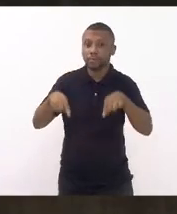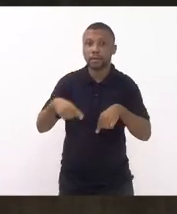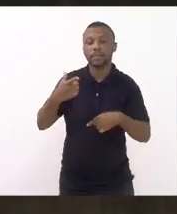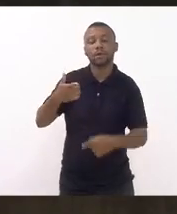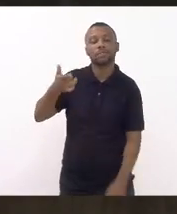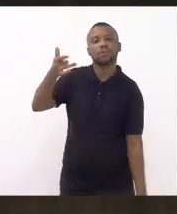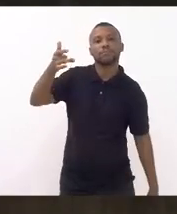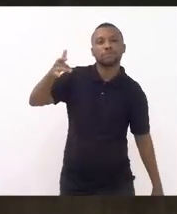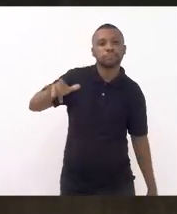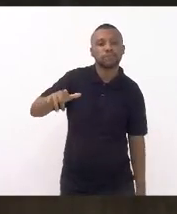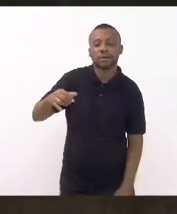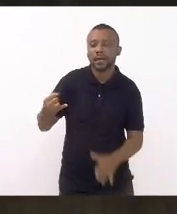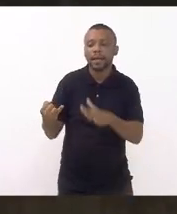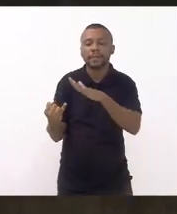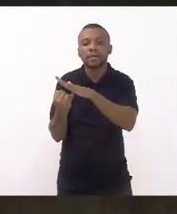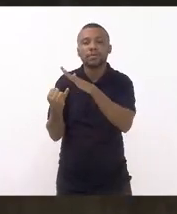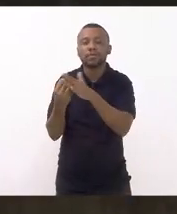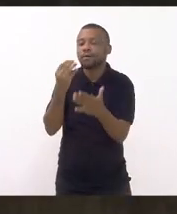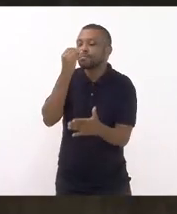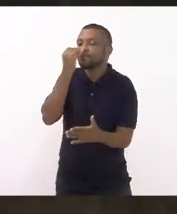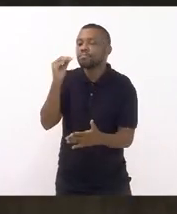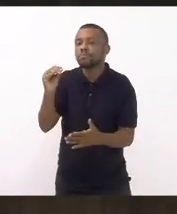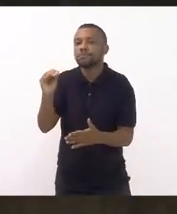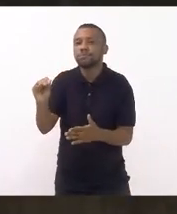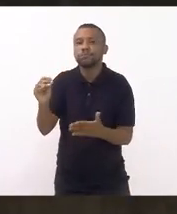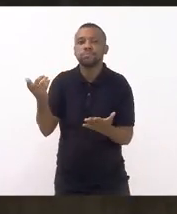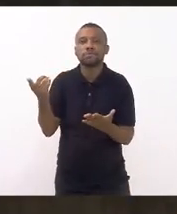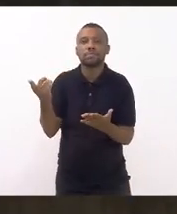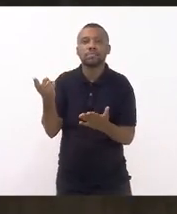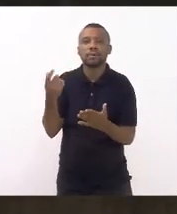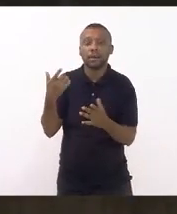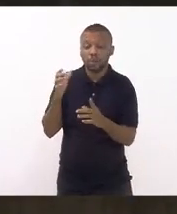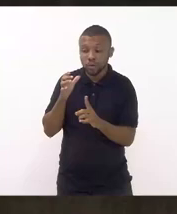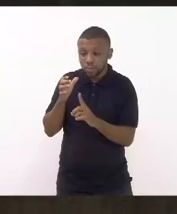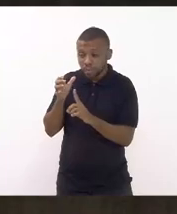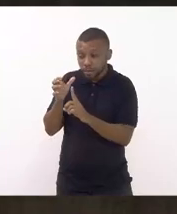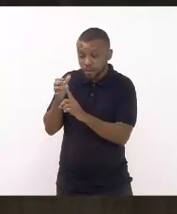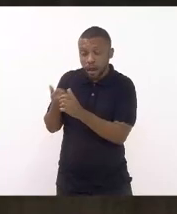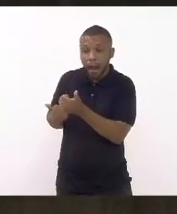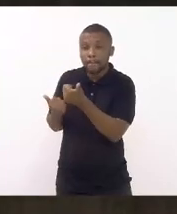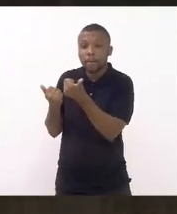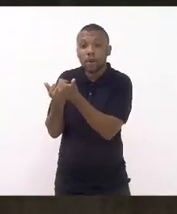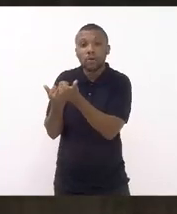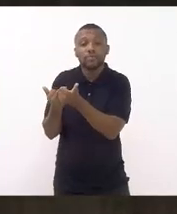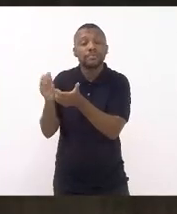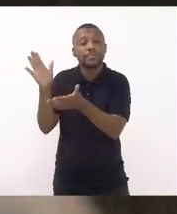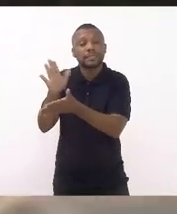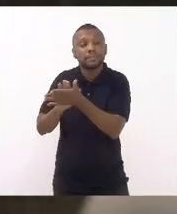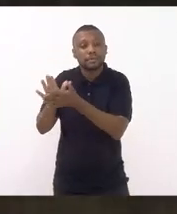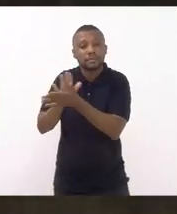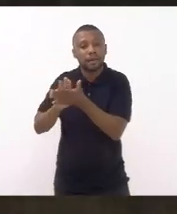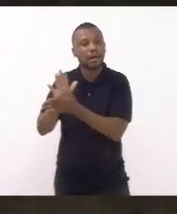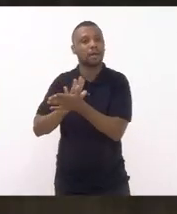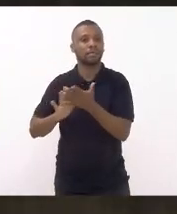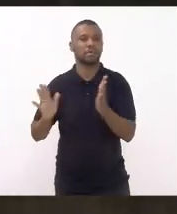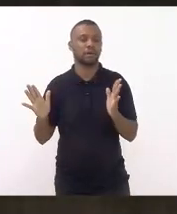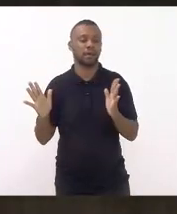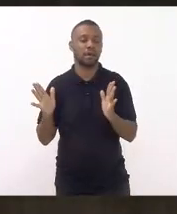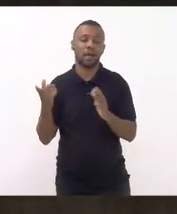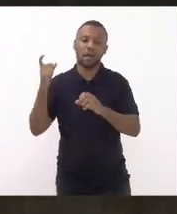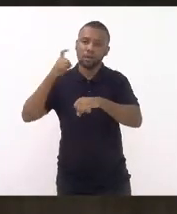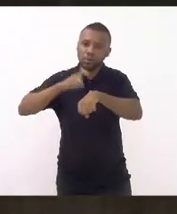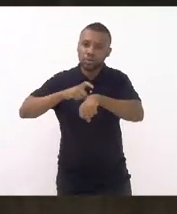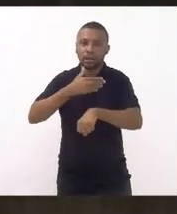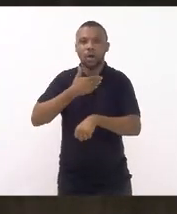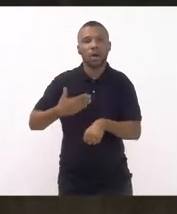limbo institucional. Esses servidores não são abraçados por ninguém. E chegou a hora do governo